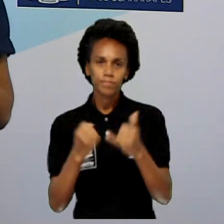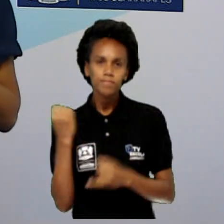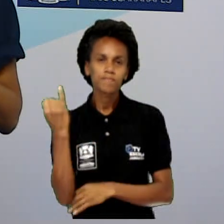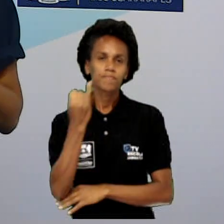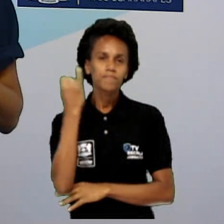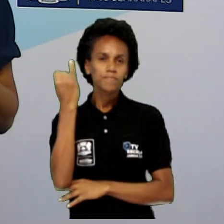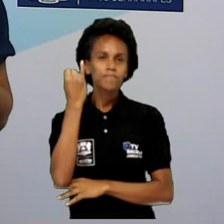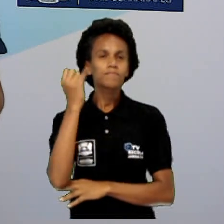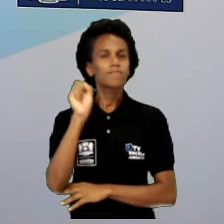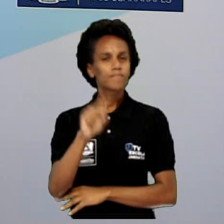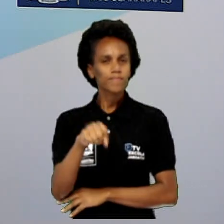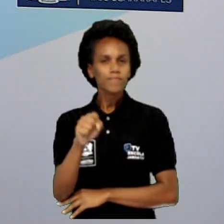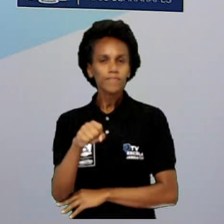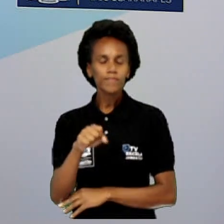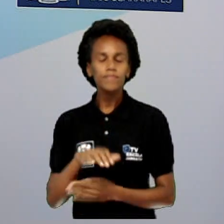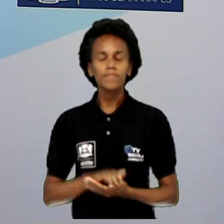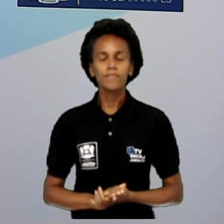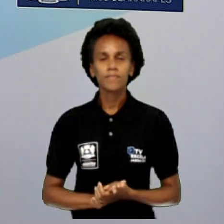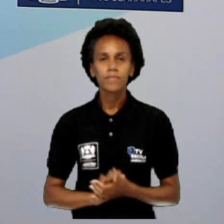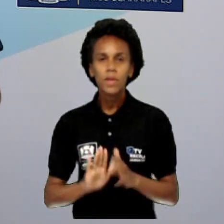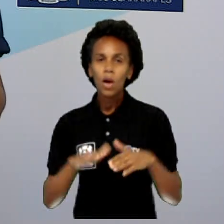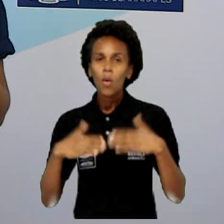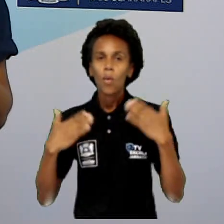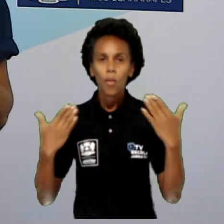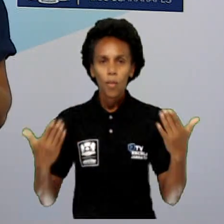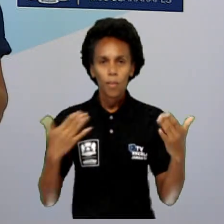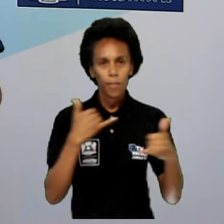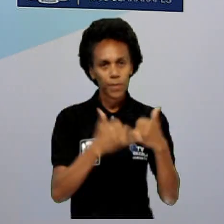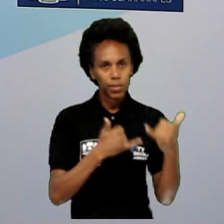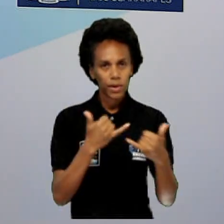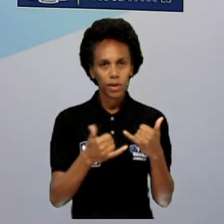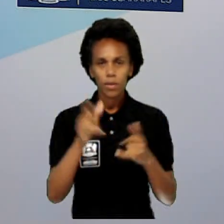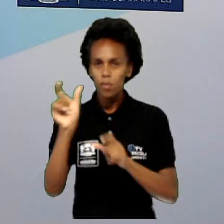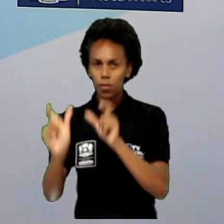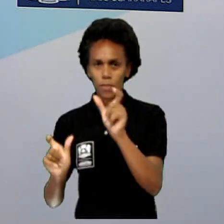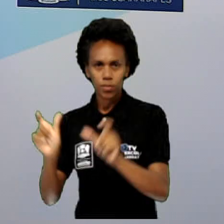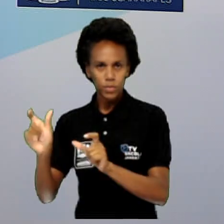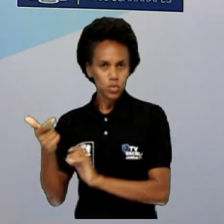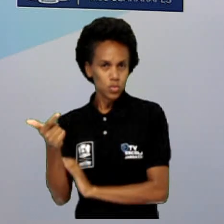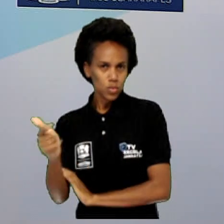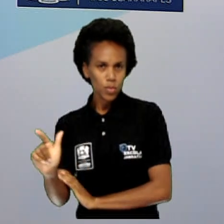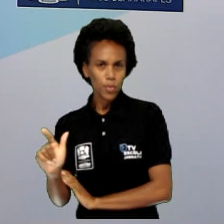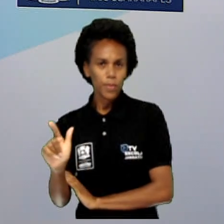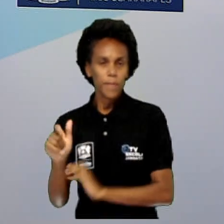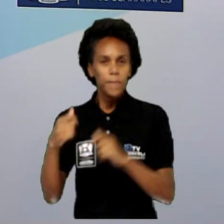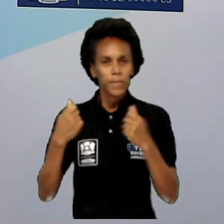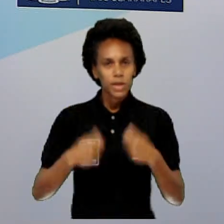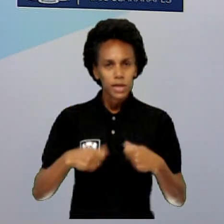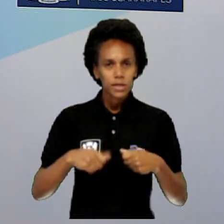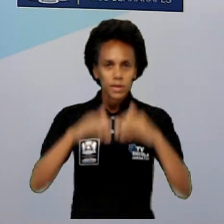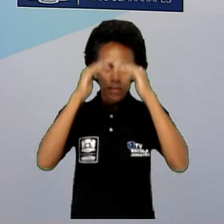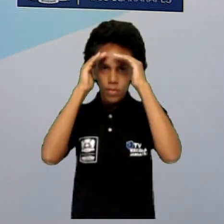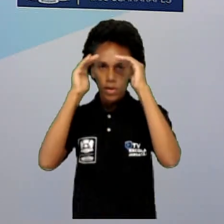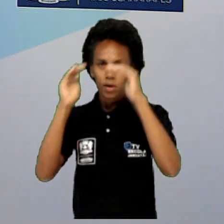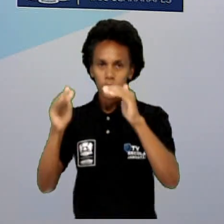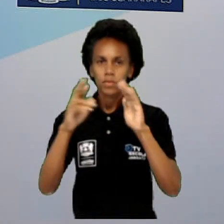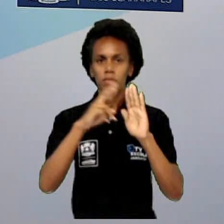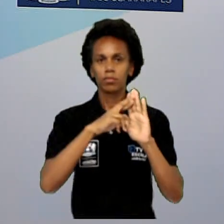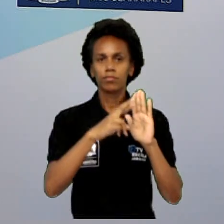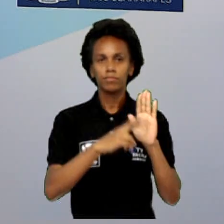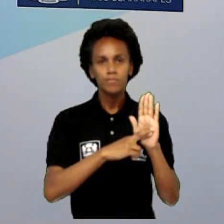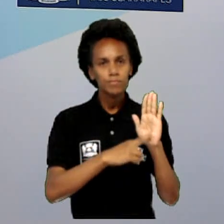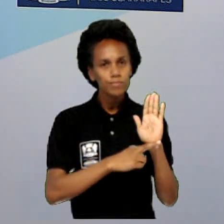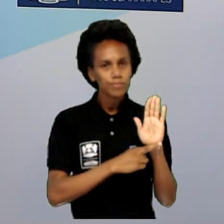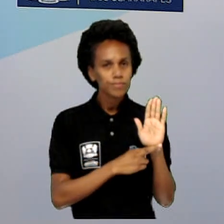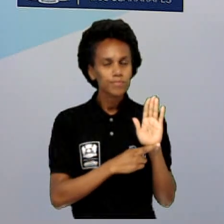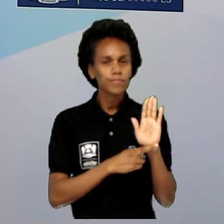Quando brincamos com outras pessoas, precisamos respeitar as regras. Gente, toda brincadeira tem regras, não